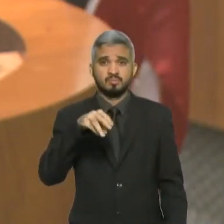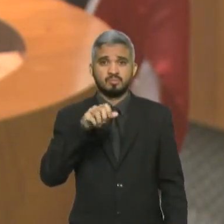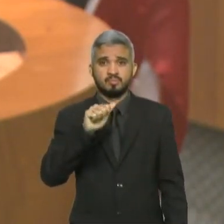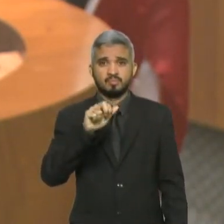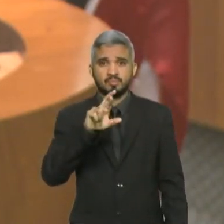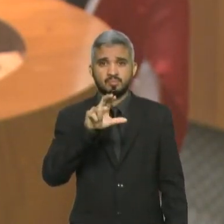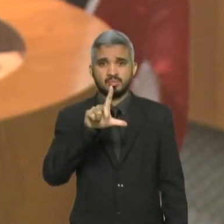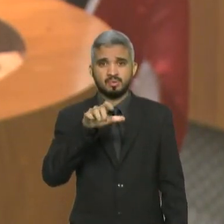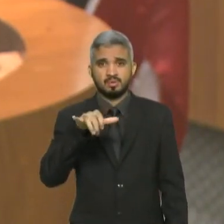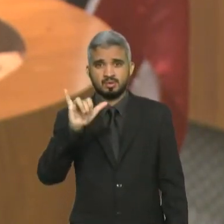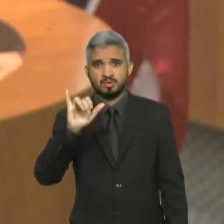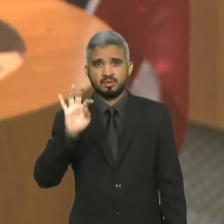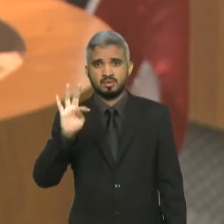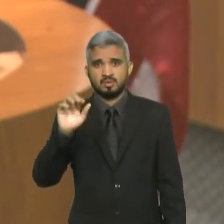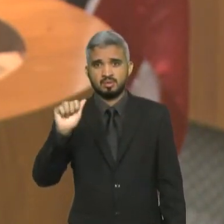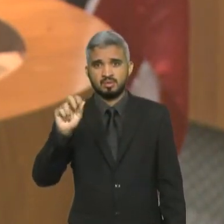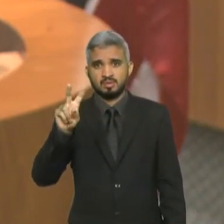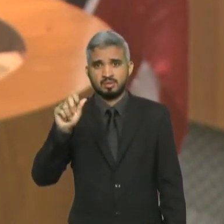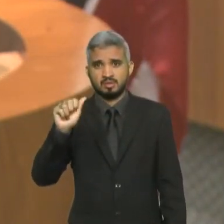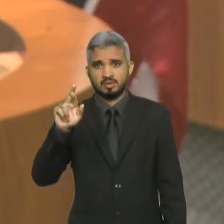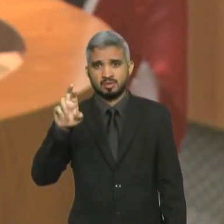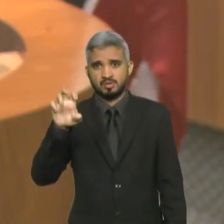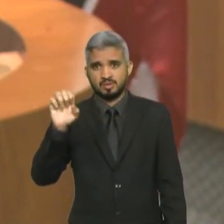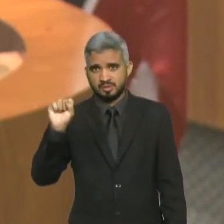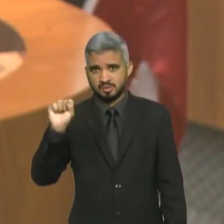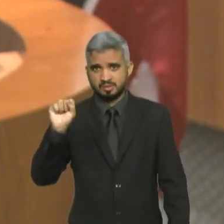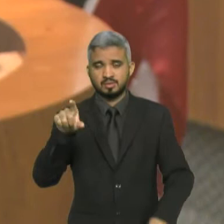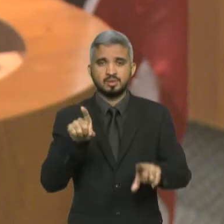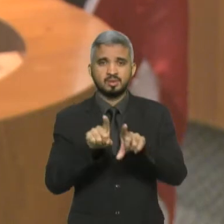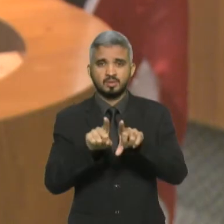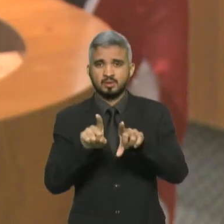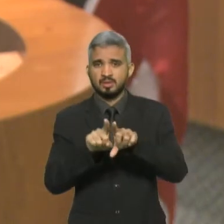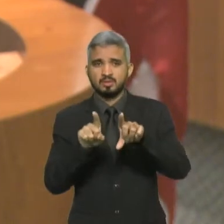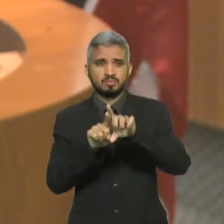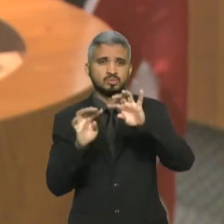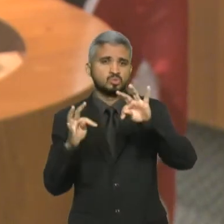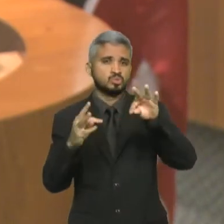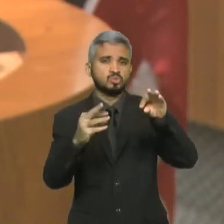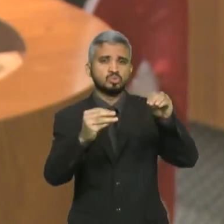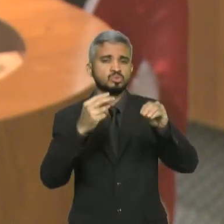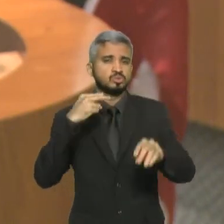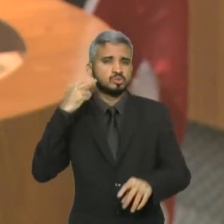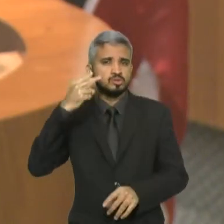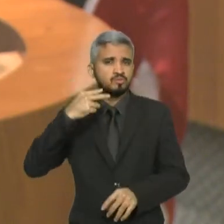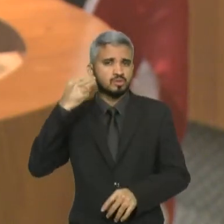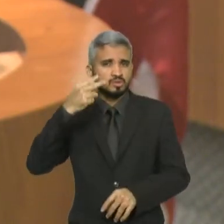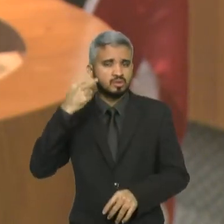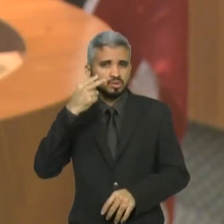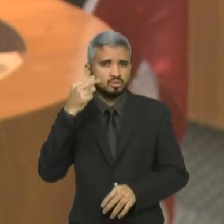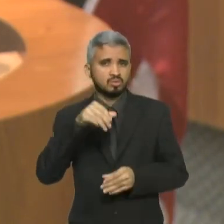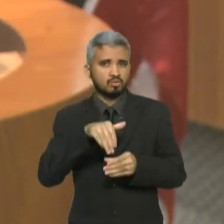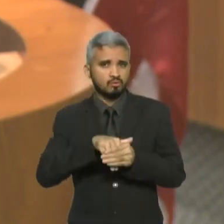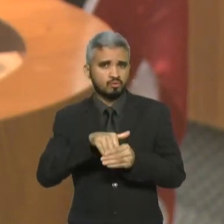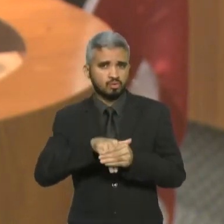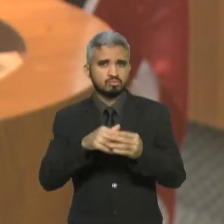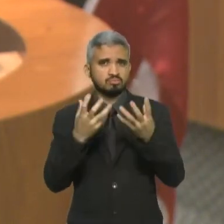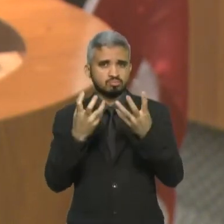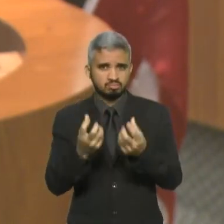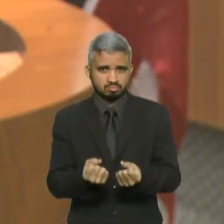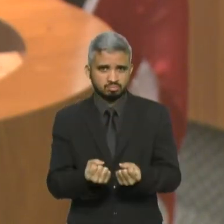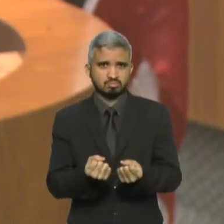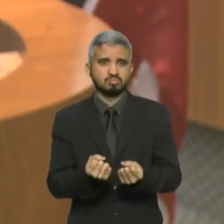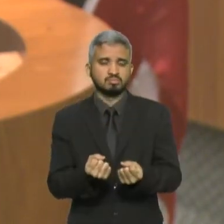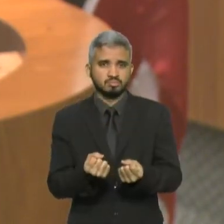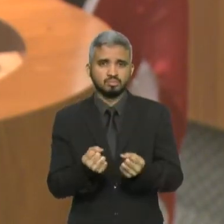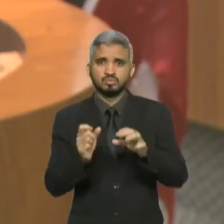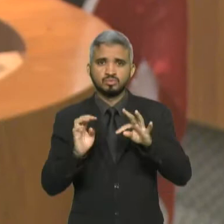a todos os vereadores que por unanimidade me concederam esse título. Não teve um único vereador